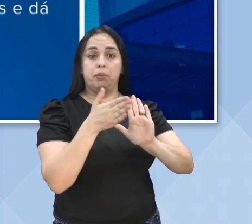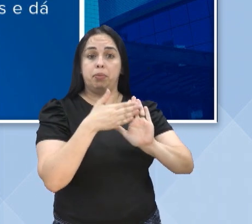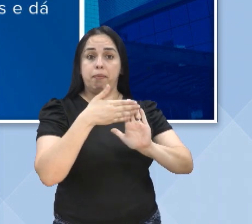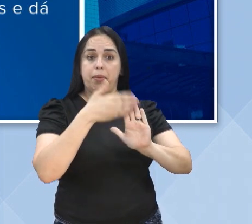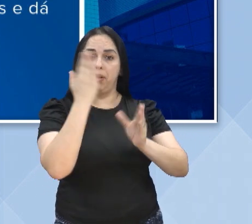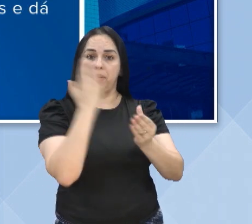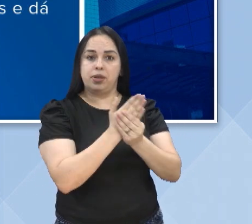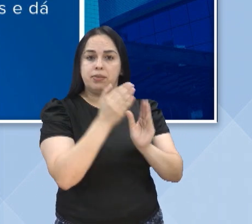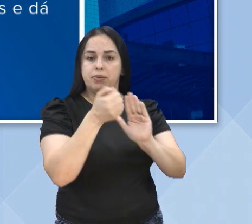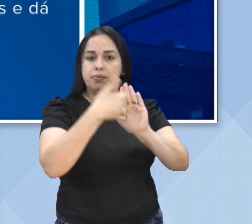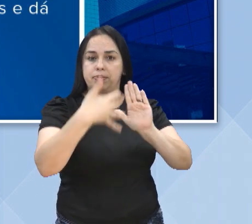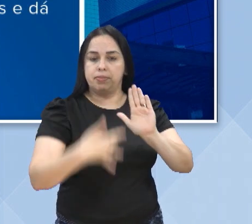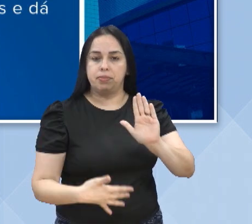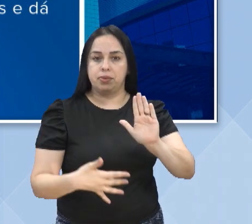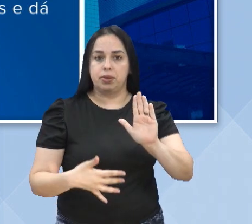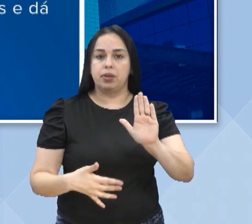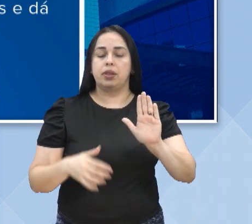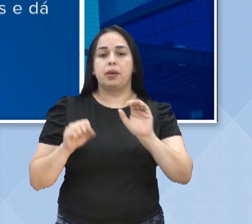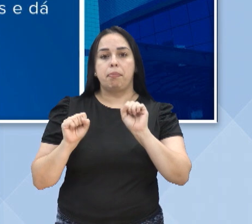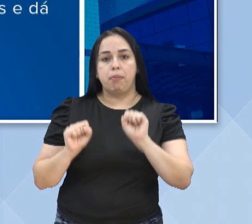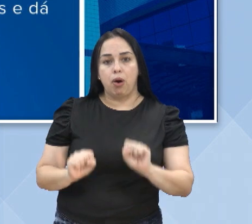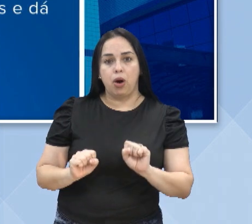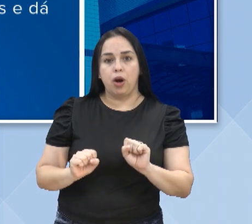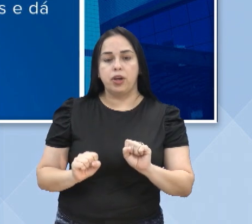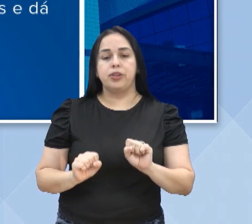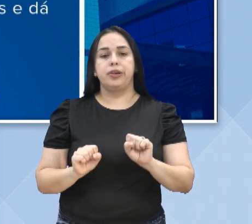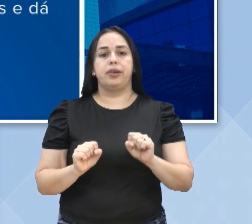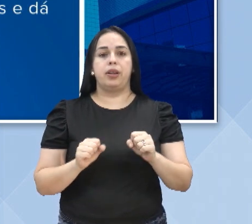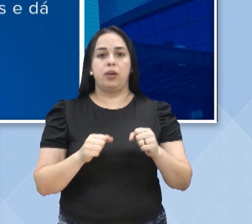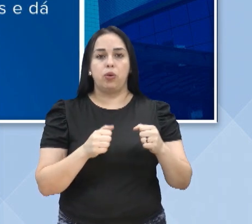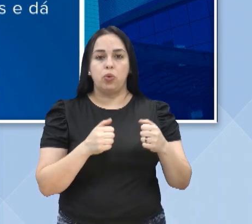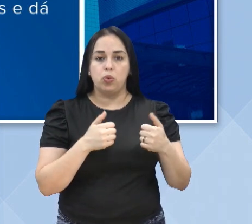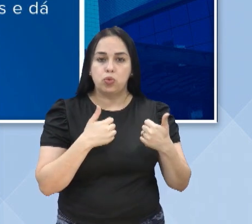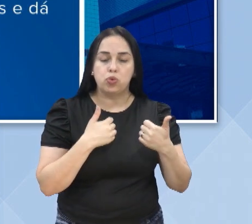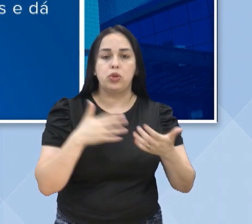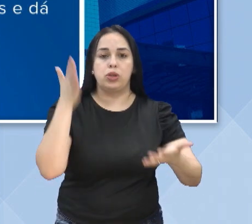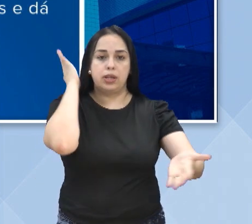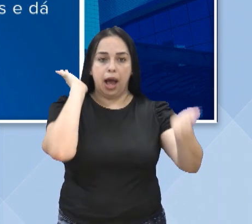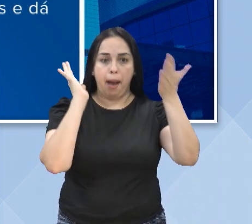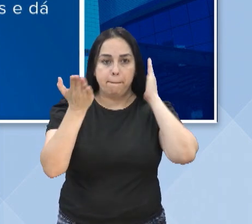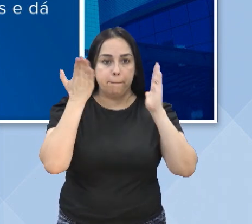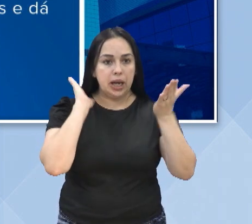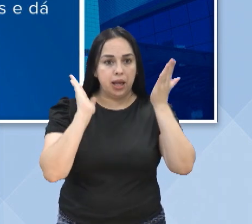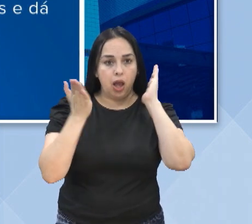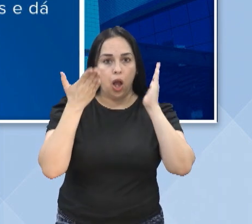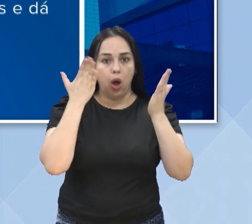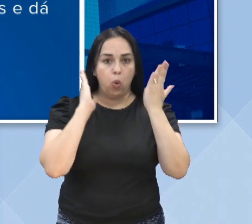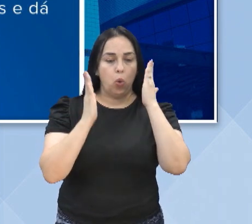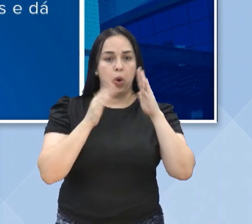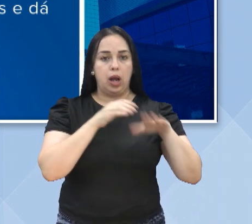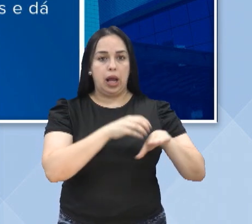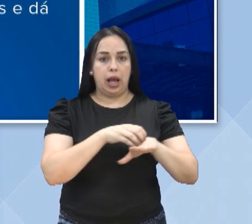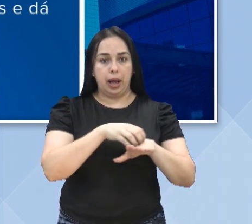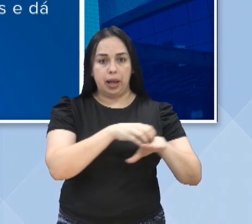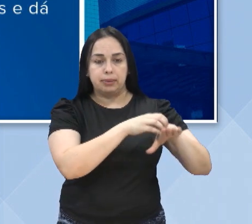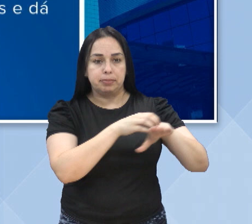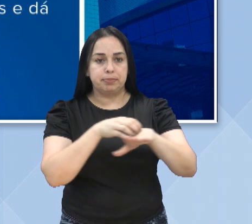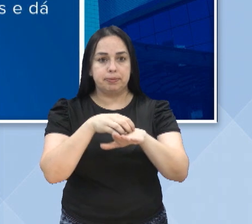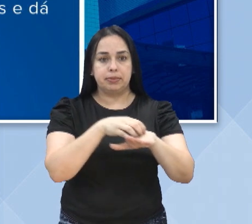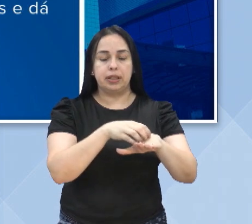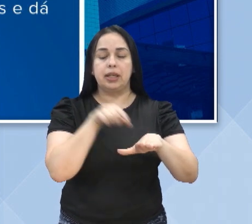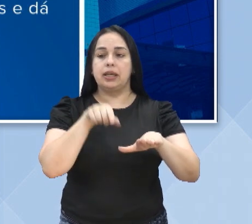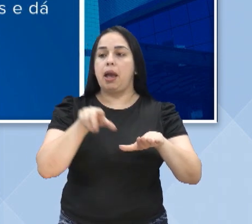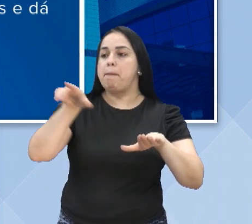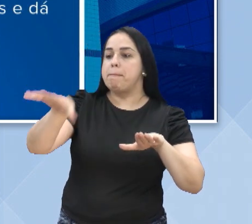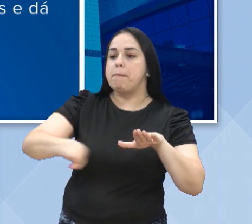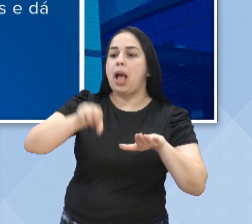a determinar que os caminhões das empresas prestadoras de serviço responsáveis pela coleta de